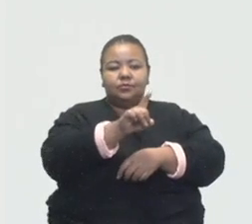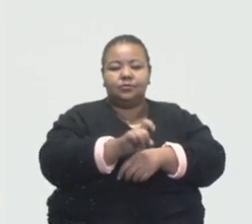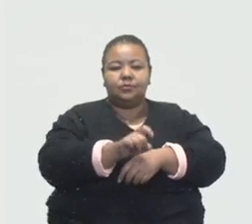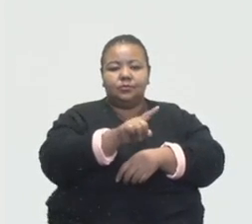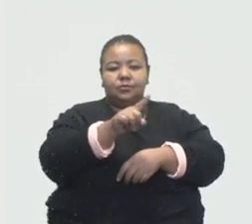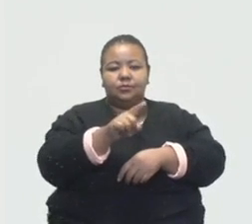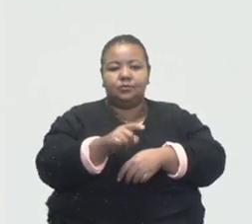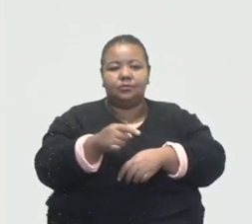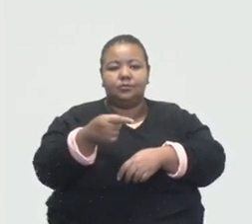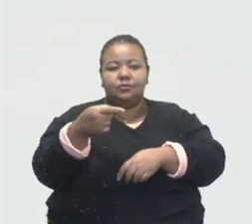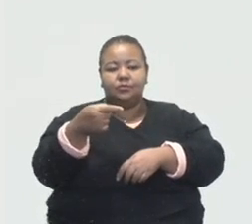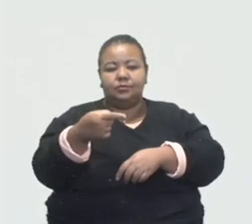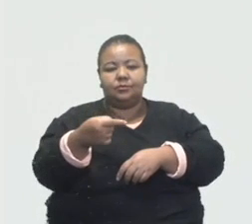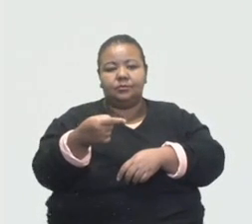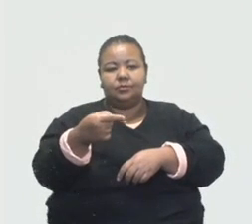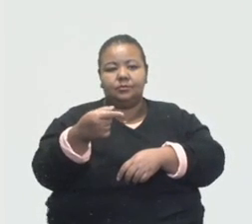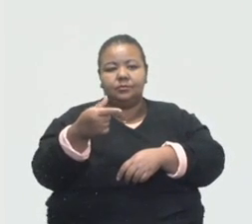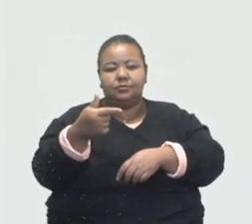igual a menos